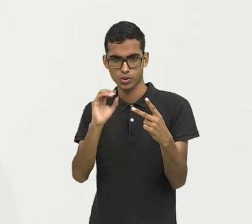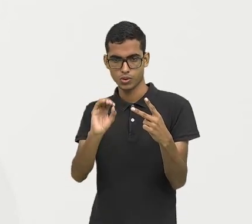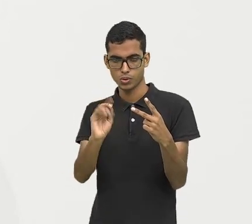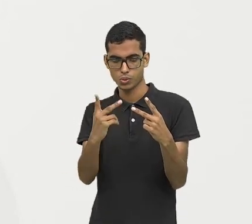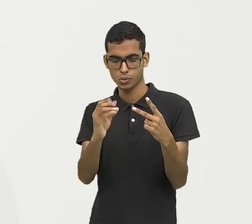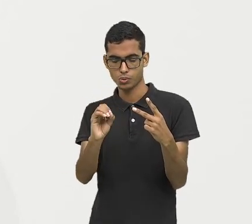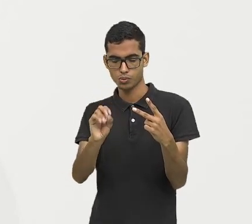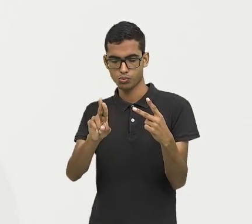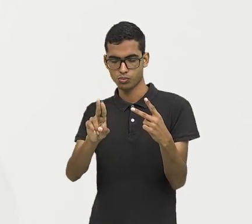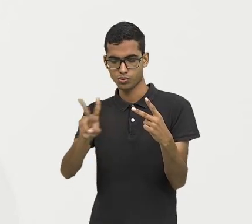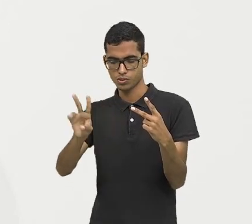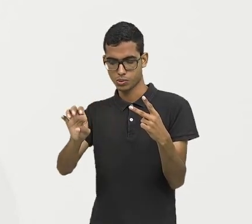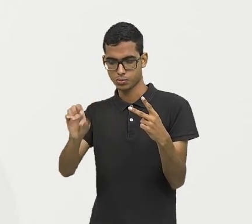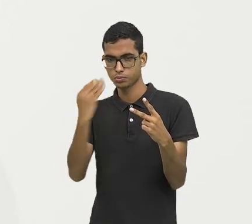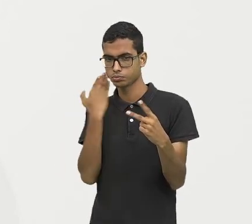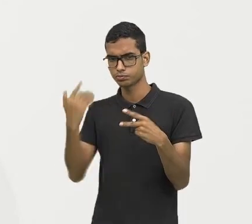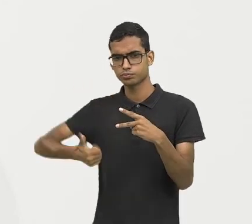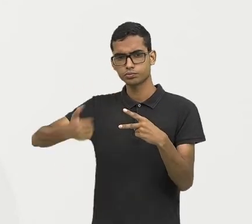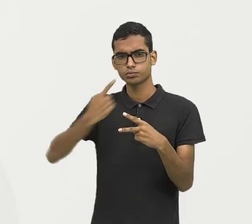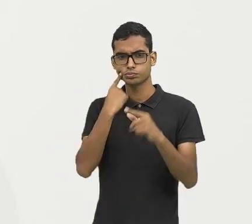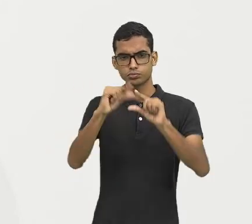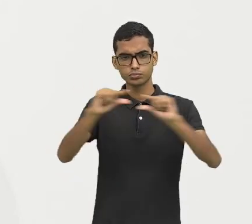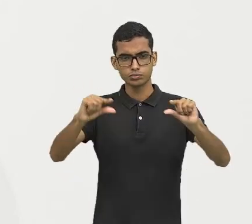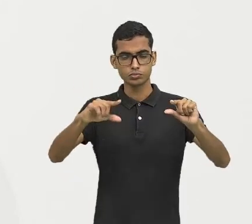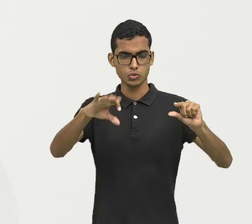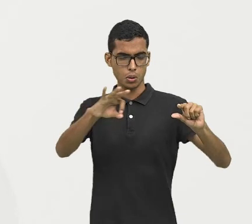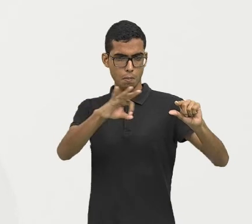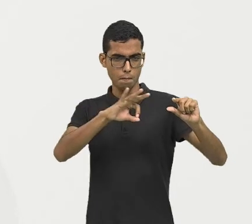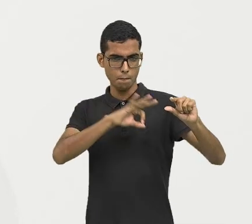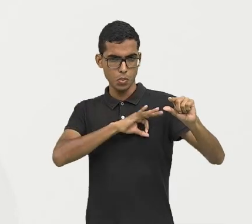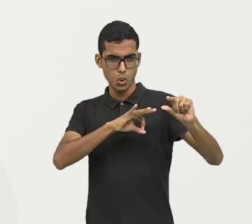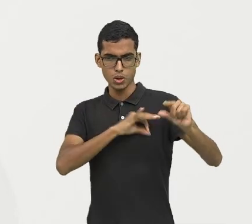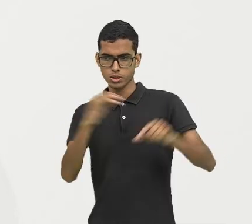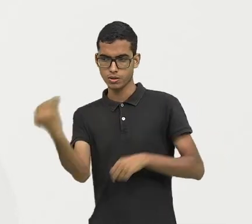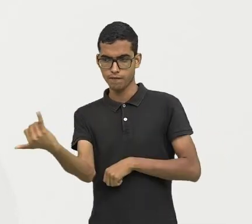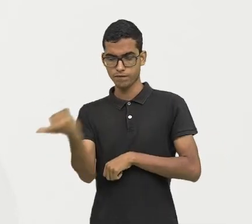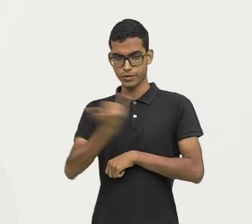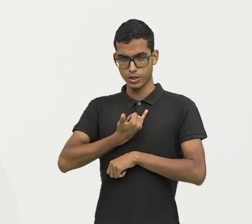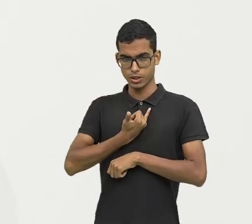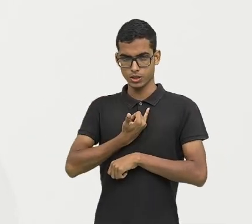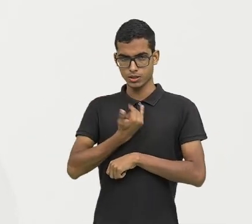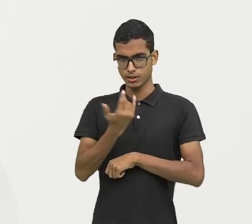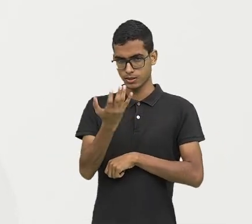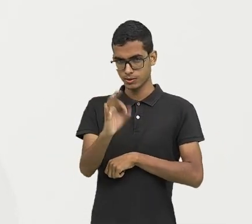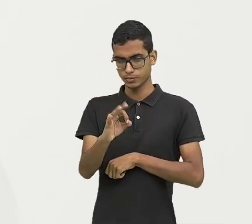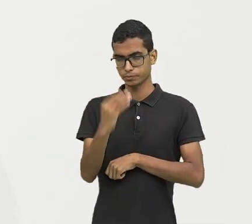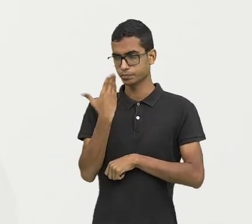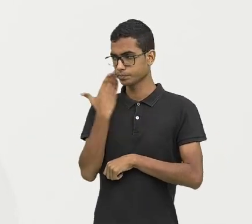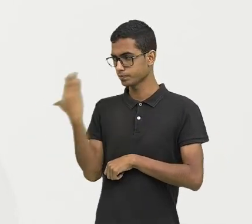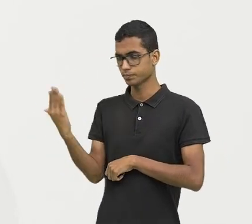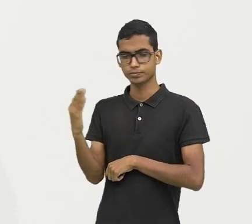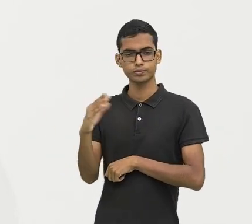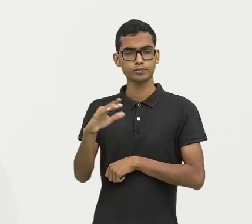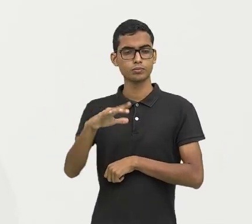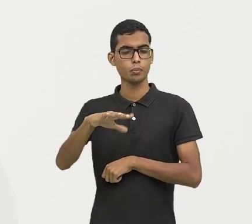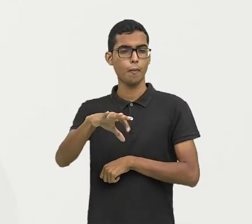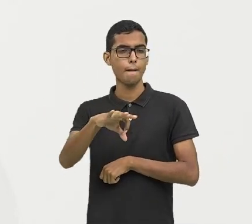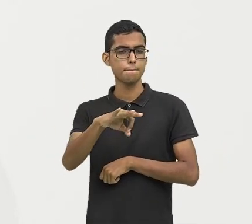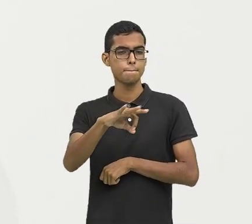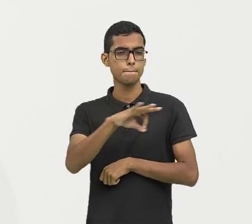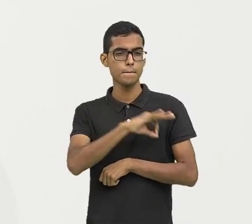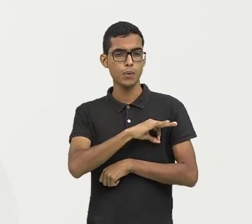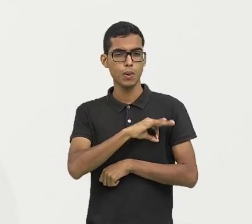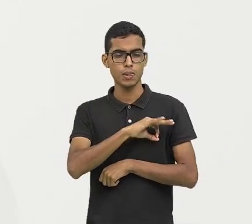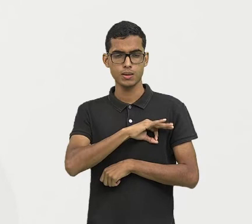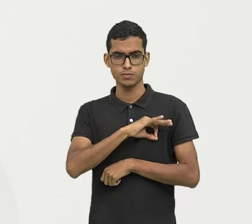A primeira oração, a gente tem aqui, a polícia disse, certo? Vou marcar aqui, primeira